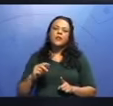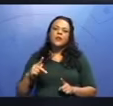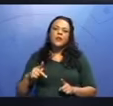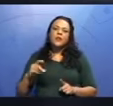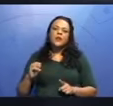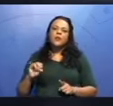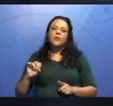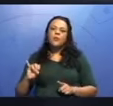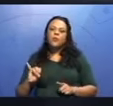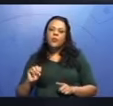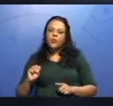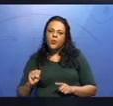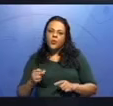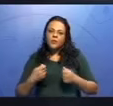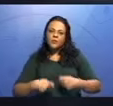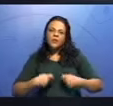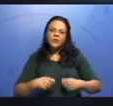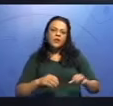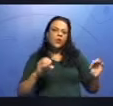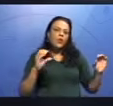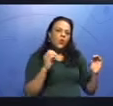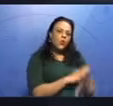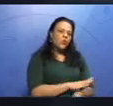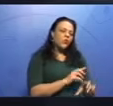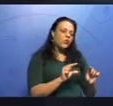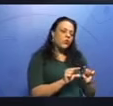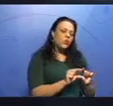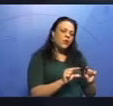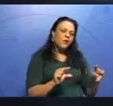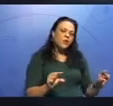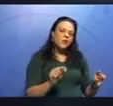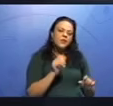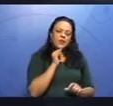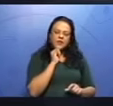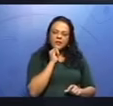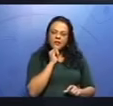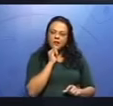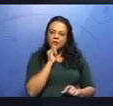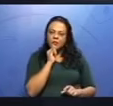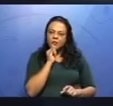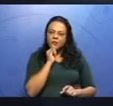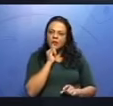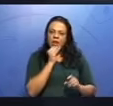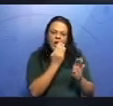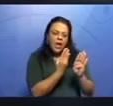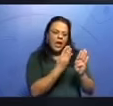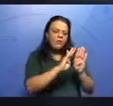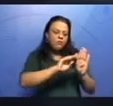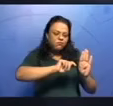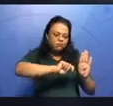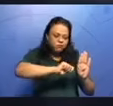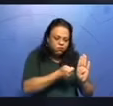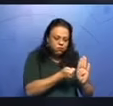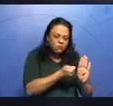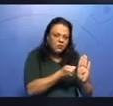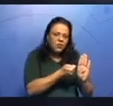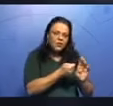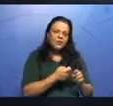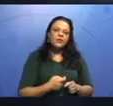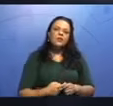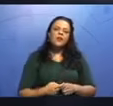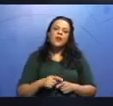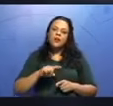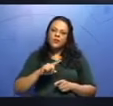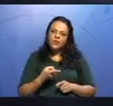conclusão, a porta está trancada. Ponto e vírgula. Não espere. Pois, vírgula